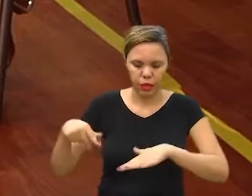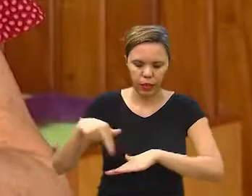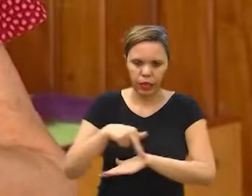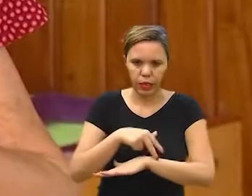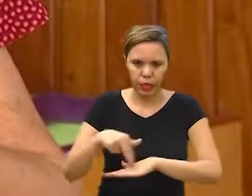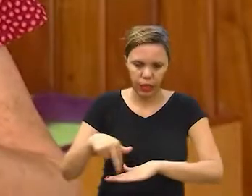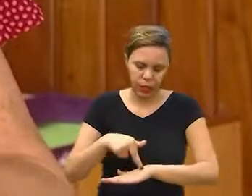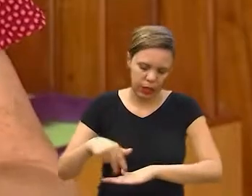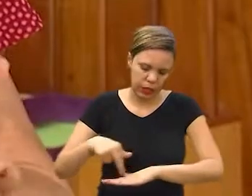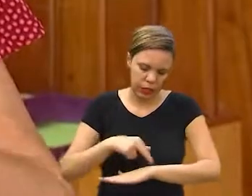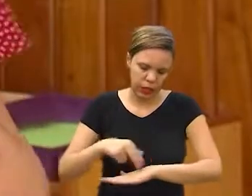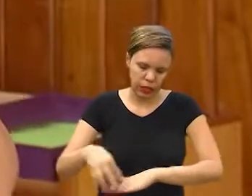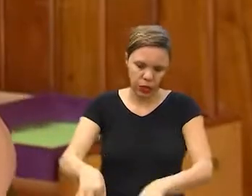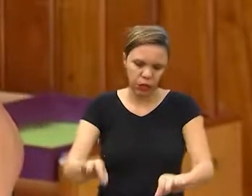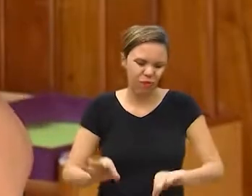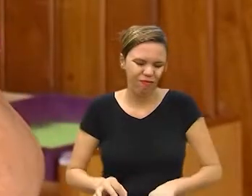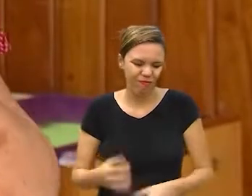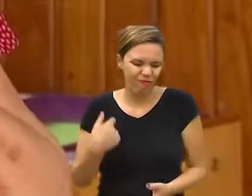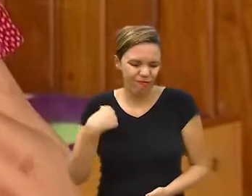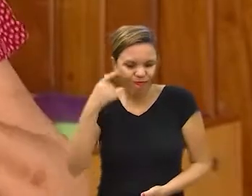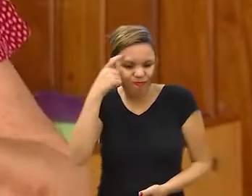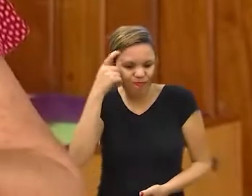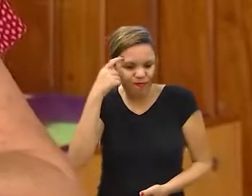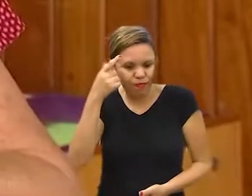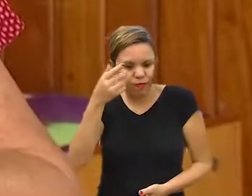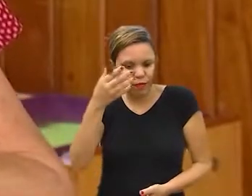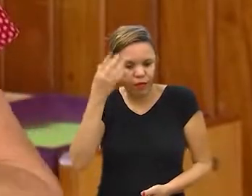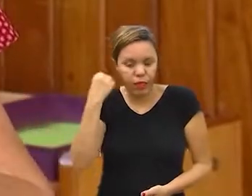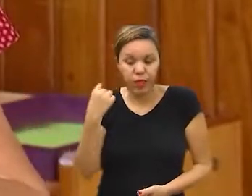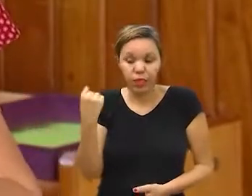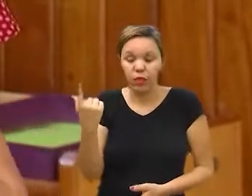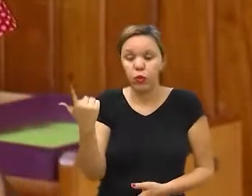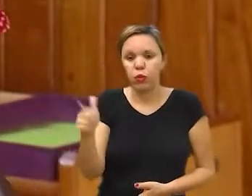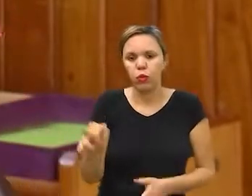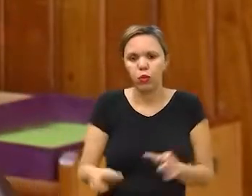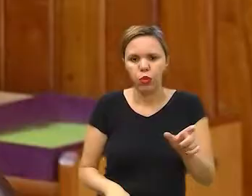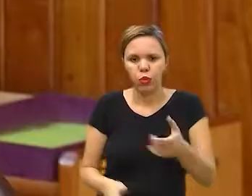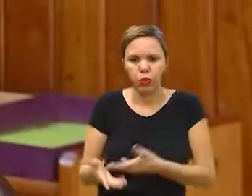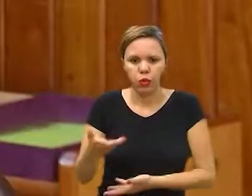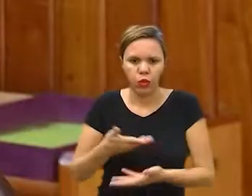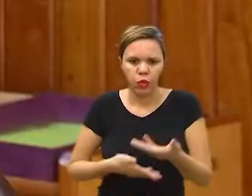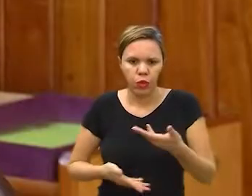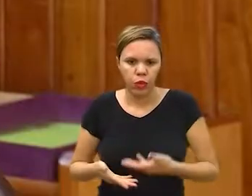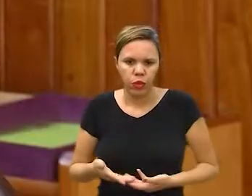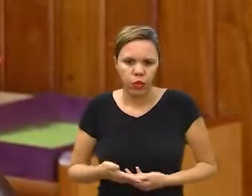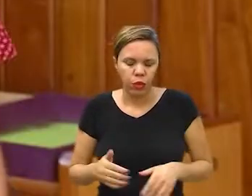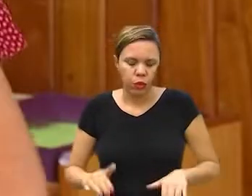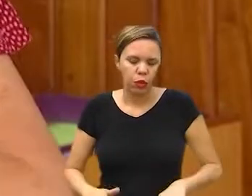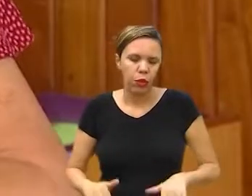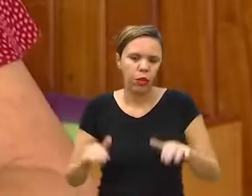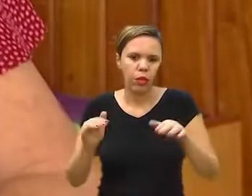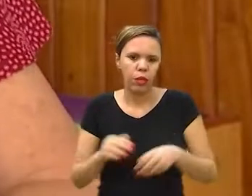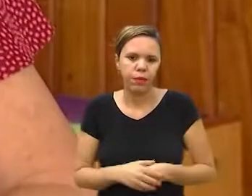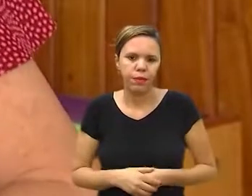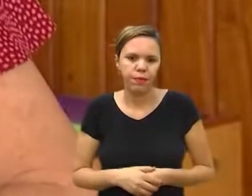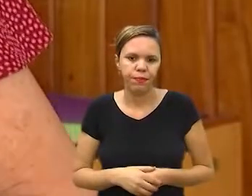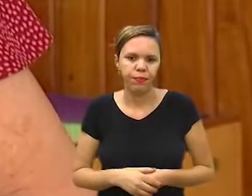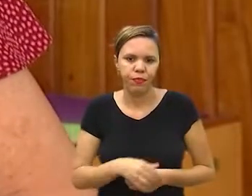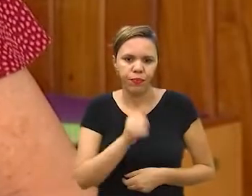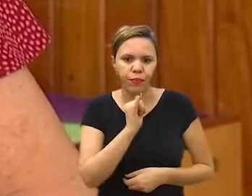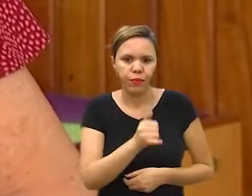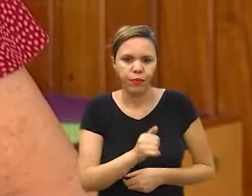eles pisam sem querer, porque não criam a consciência do outro. Esse faz parte do seu crescimento. Aí a gente vai lá e